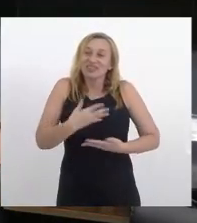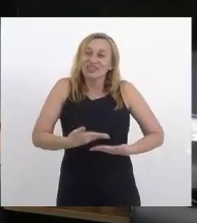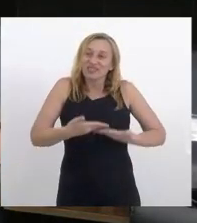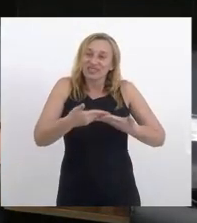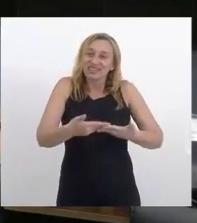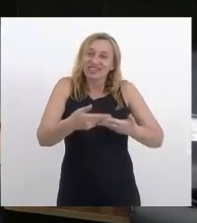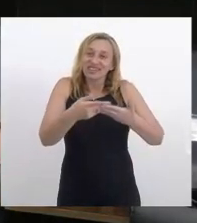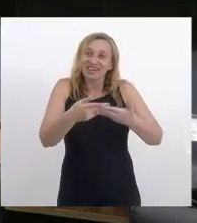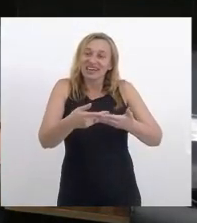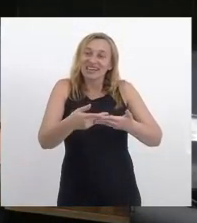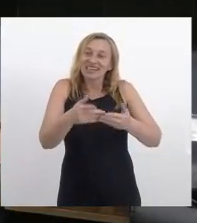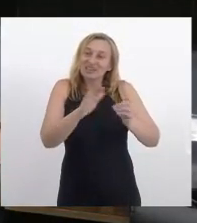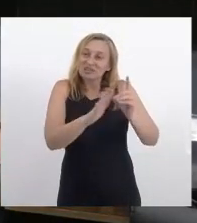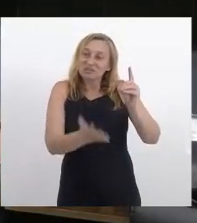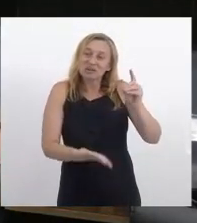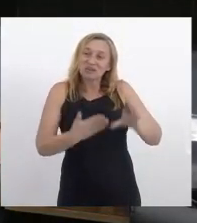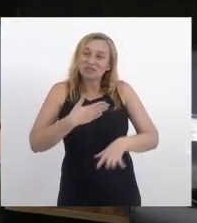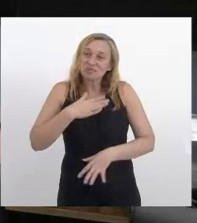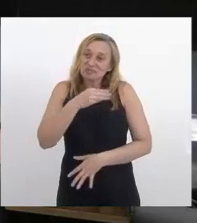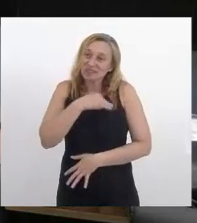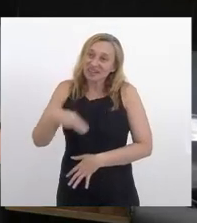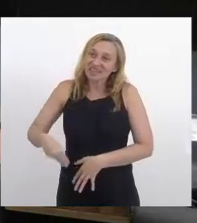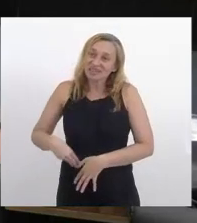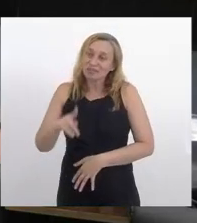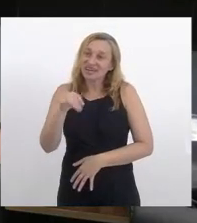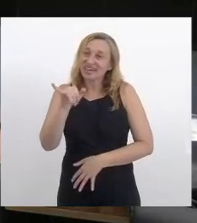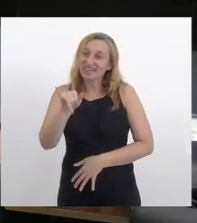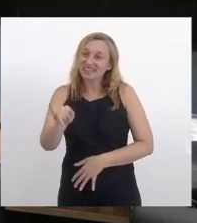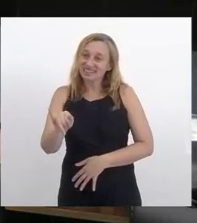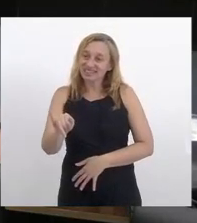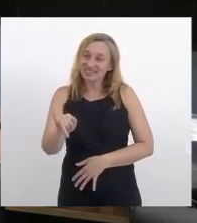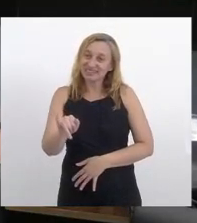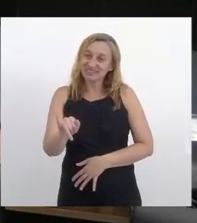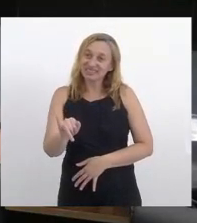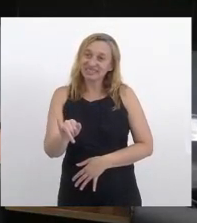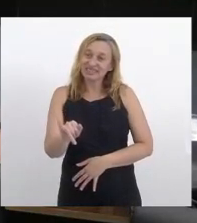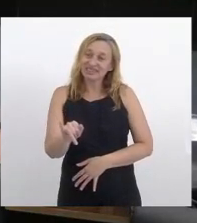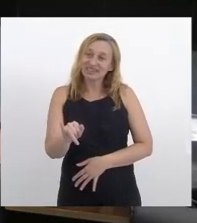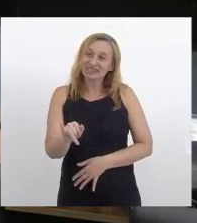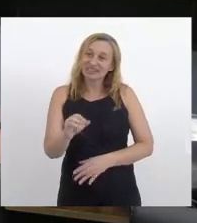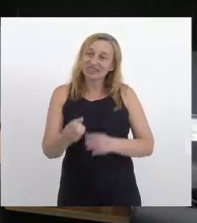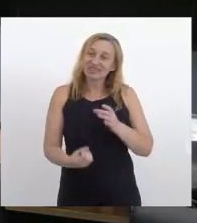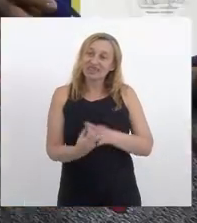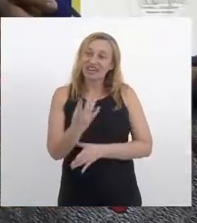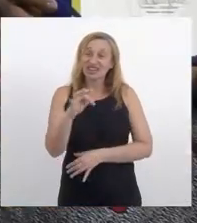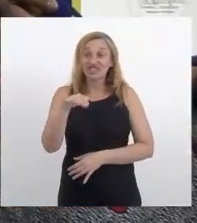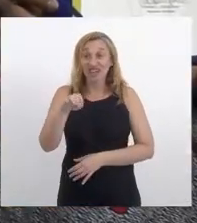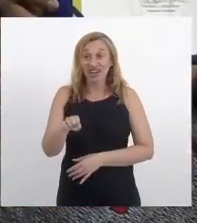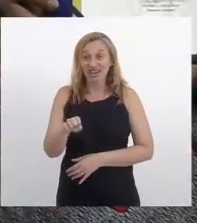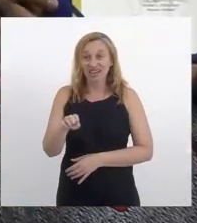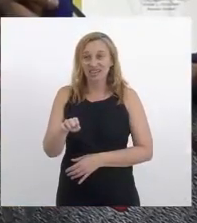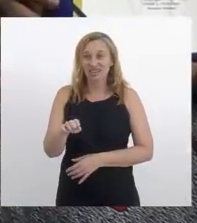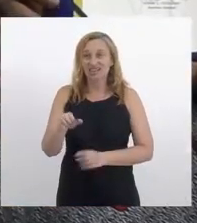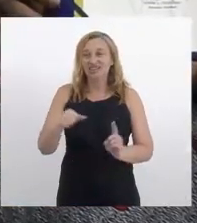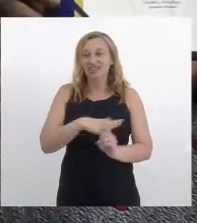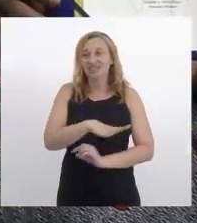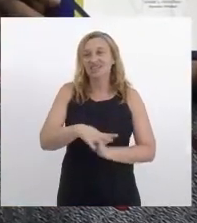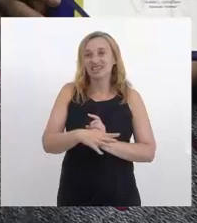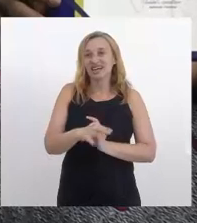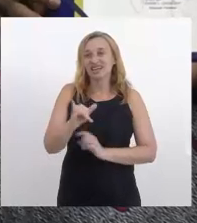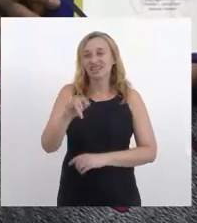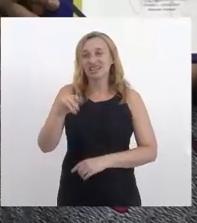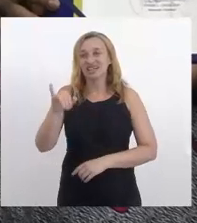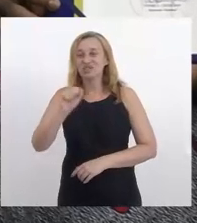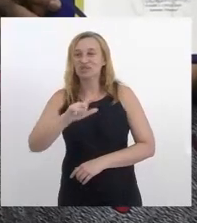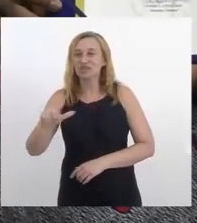essa homenagem ao meu mestre, Parangati, e ao fundador acharya da Sociedade Internacional para a Consciência